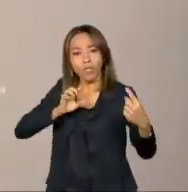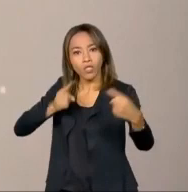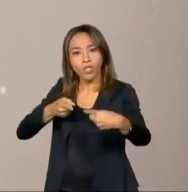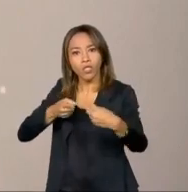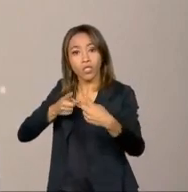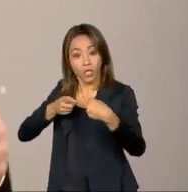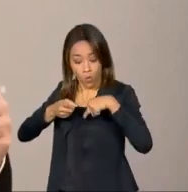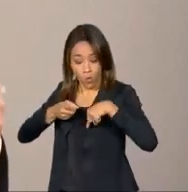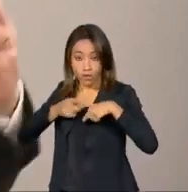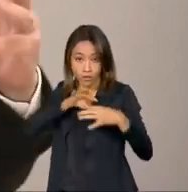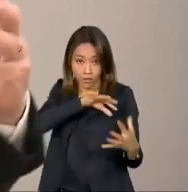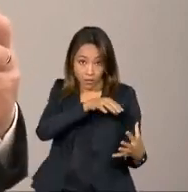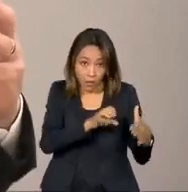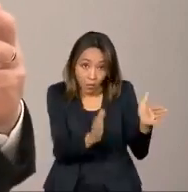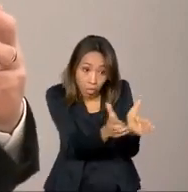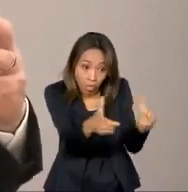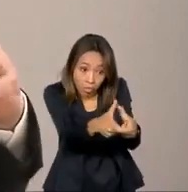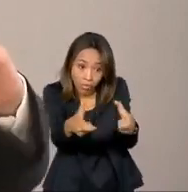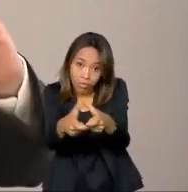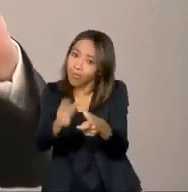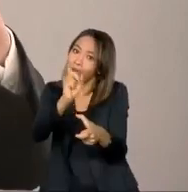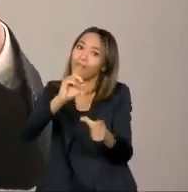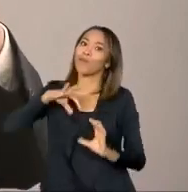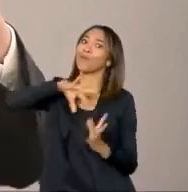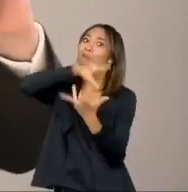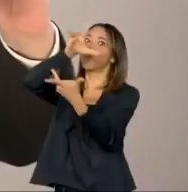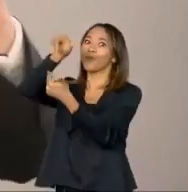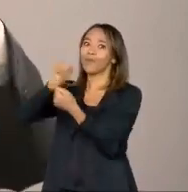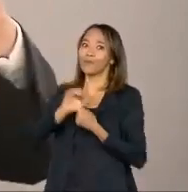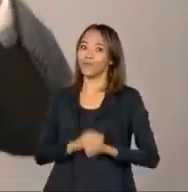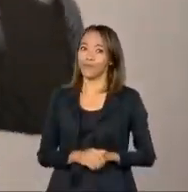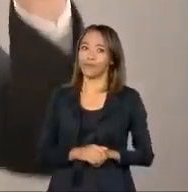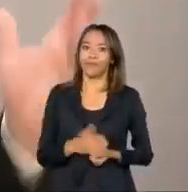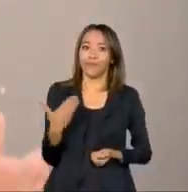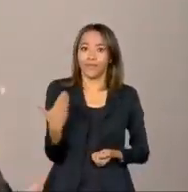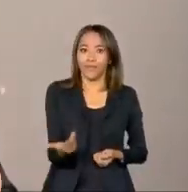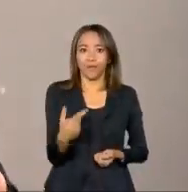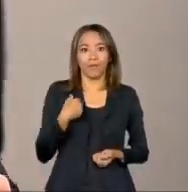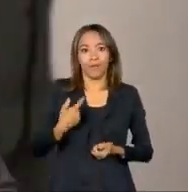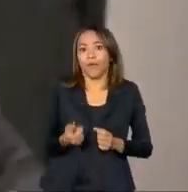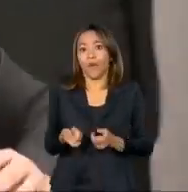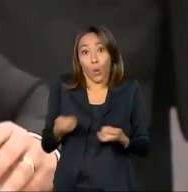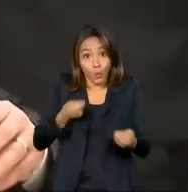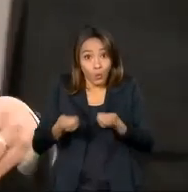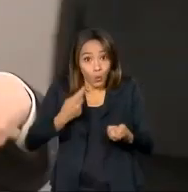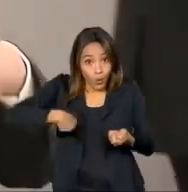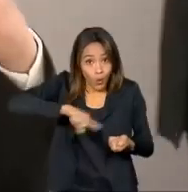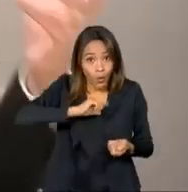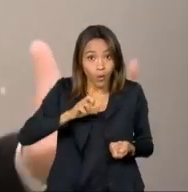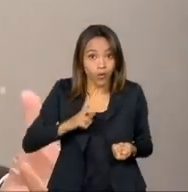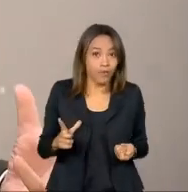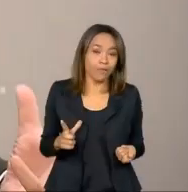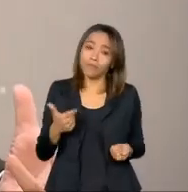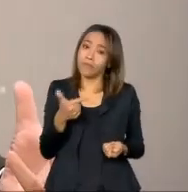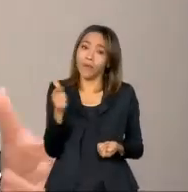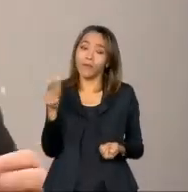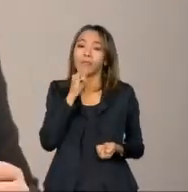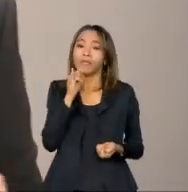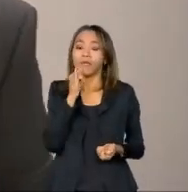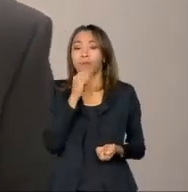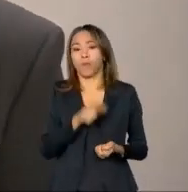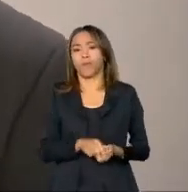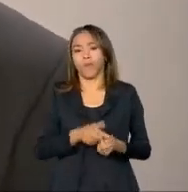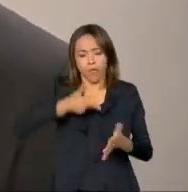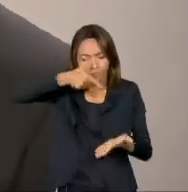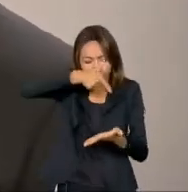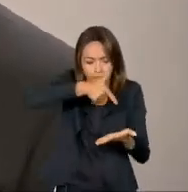mundo. E aí a competição passa a ser numa coisa que a gente não tem tanto controle. Uma grande mineradora vai